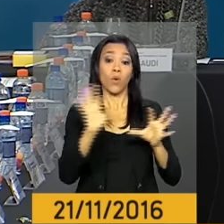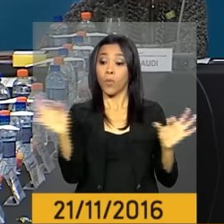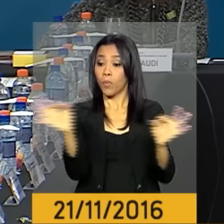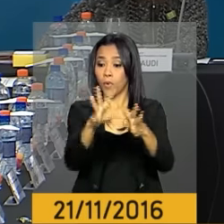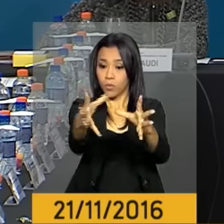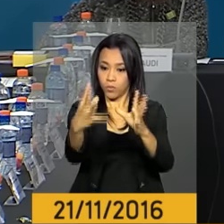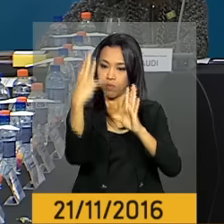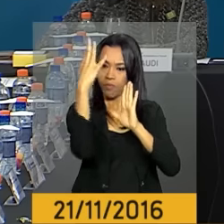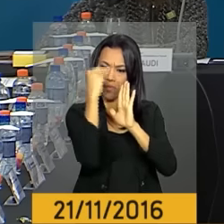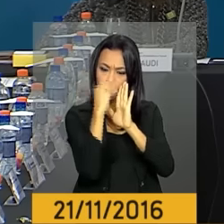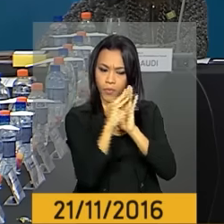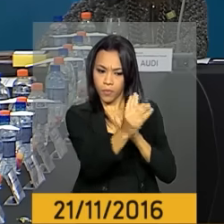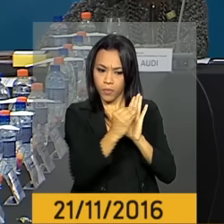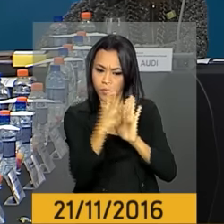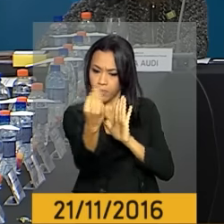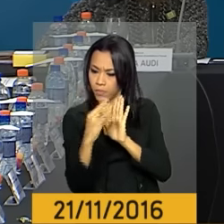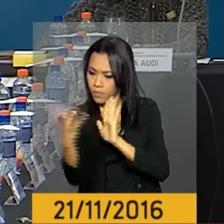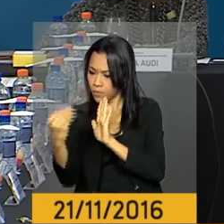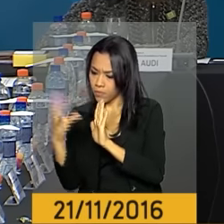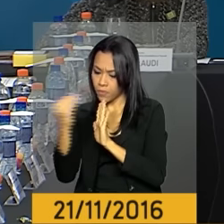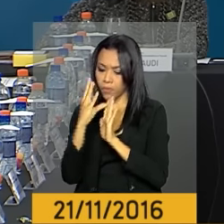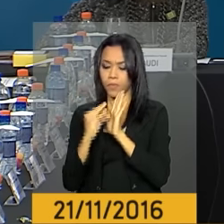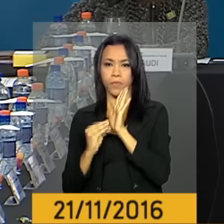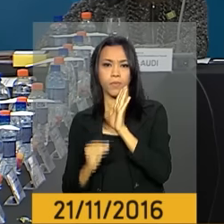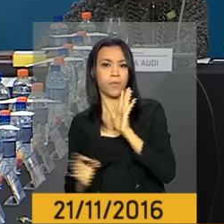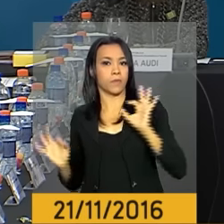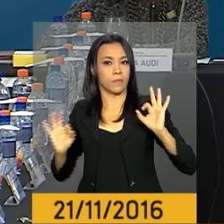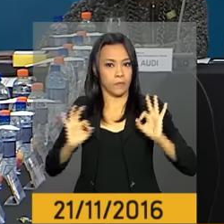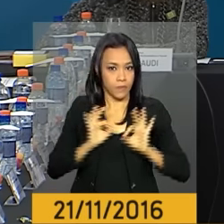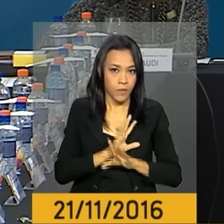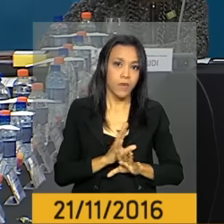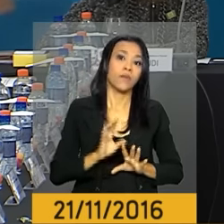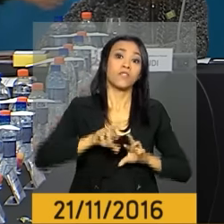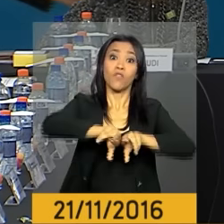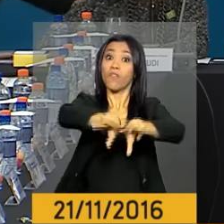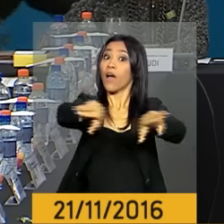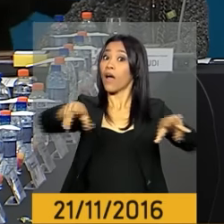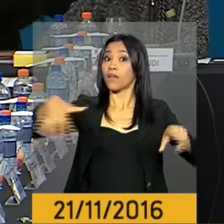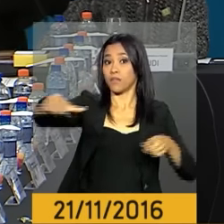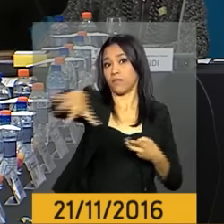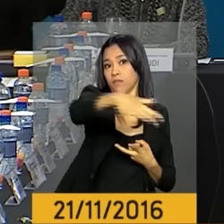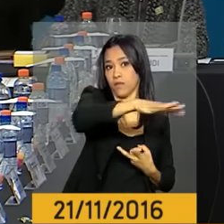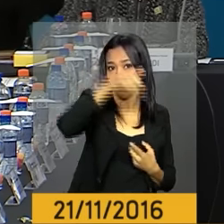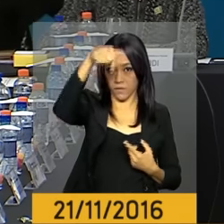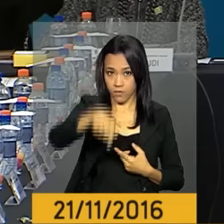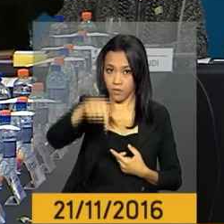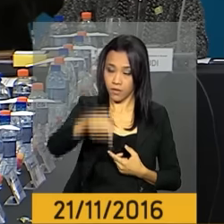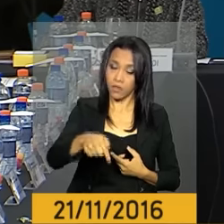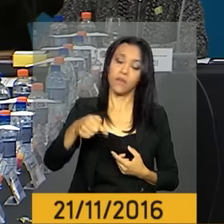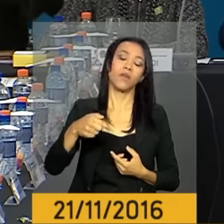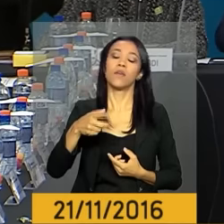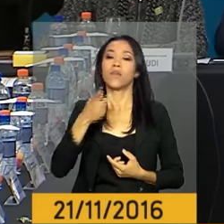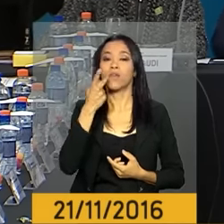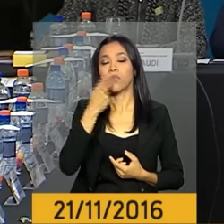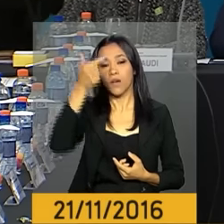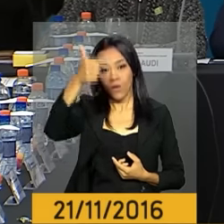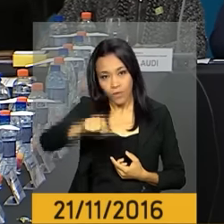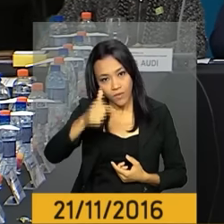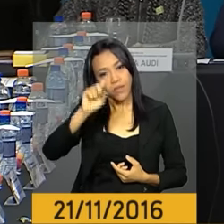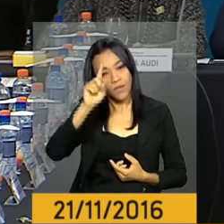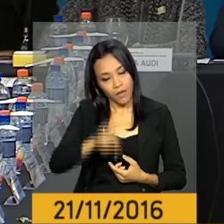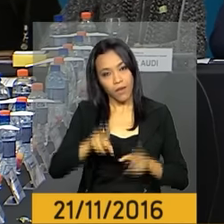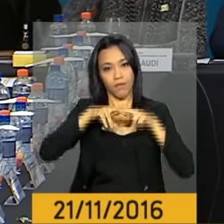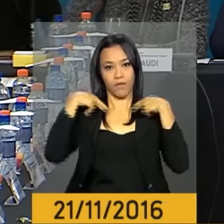uma reunião social com vistas a trazer os mais variados setores, mas é uma reunião, reitero, de